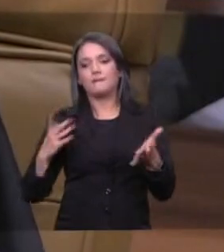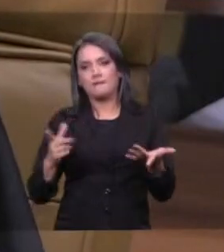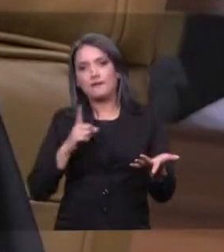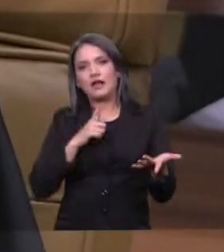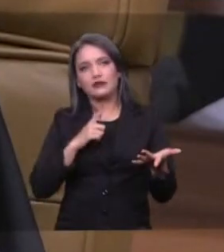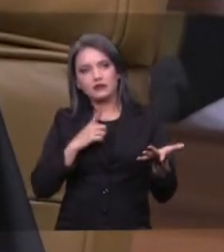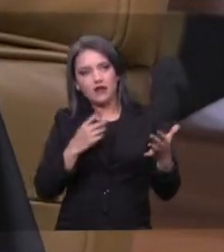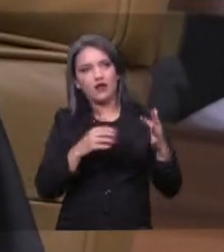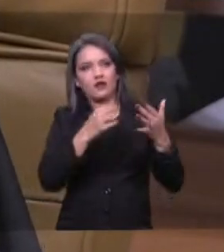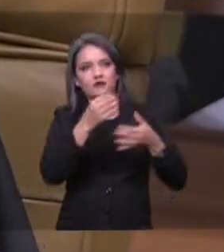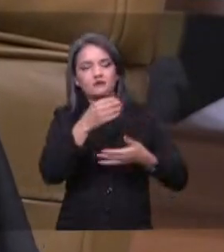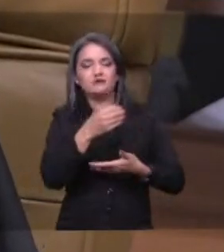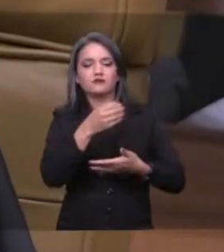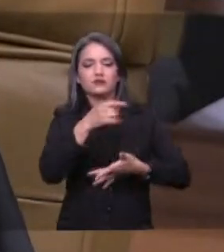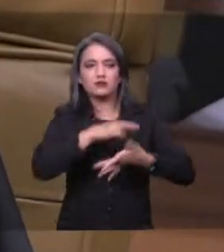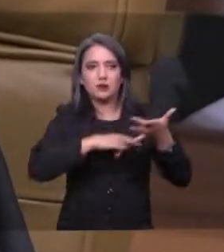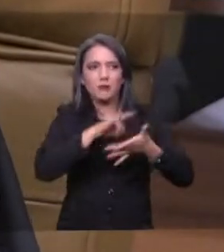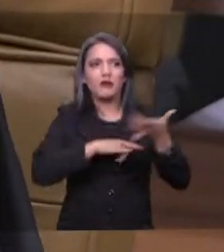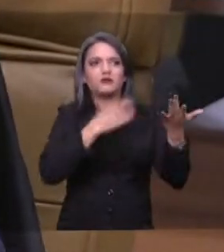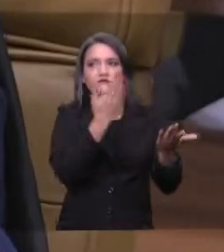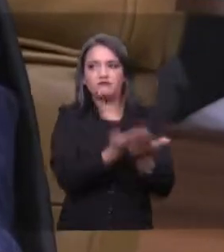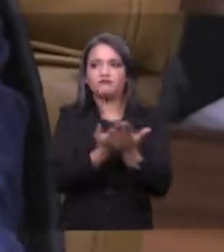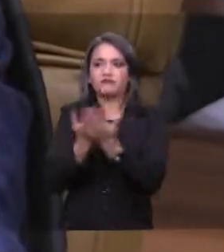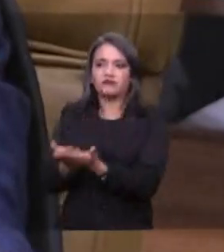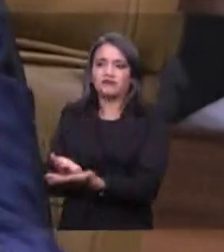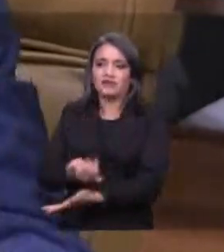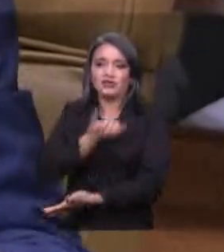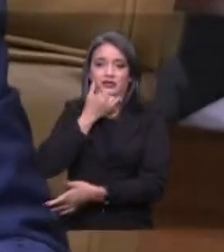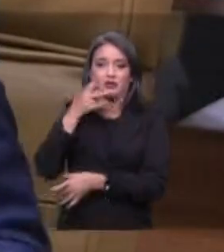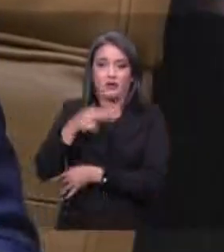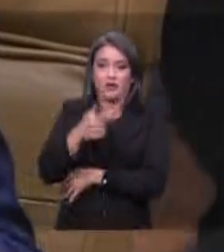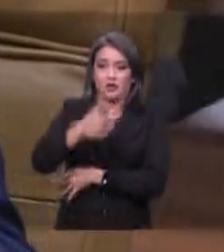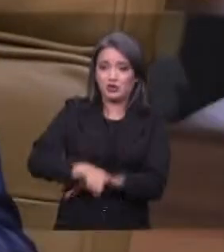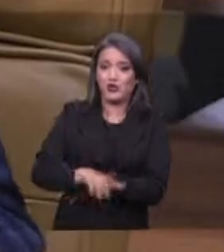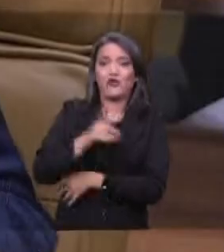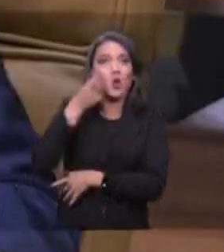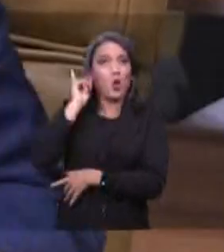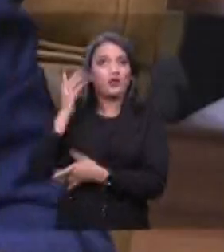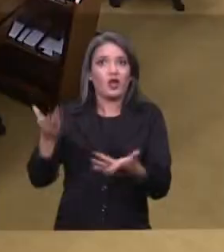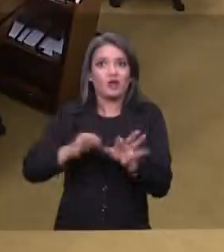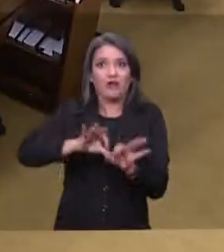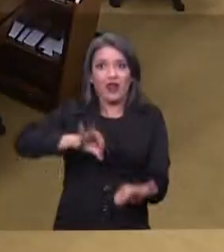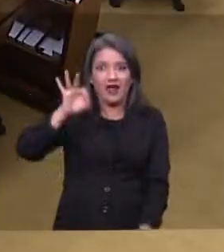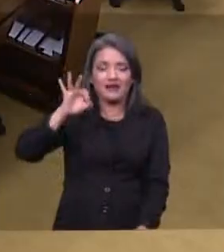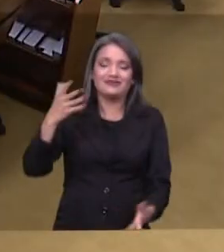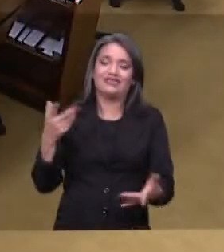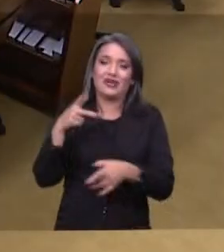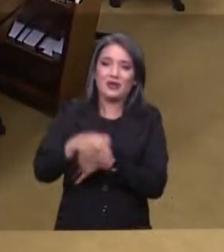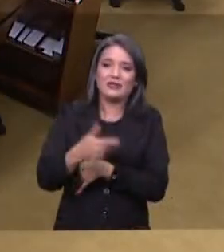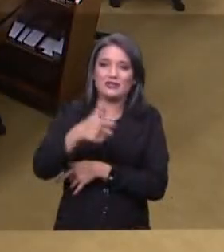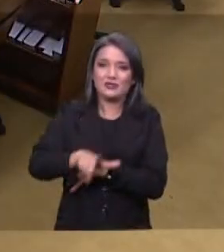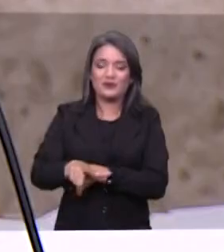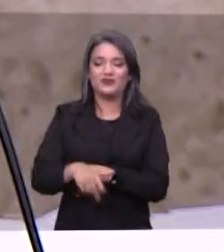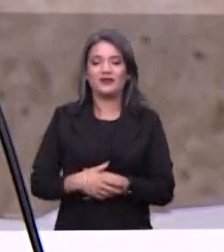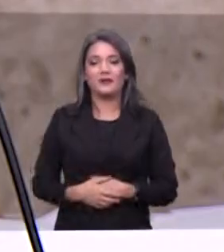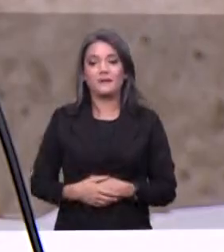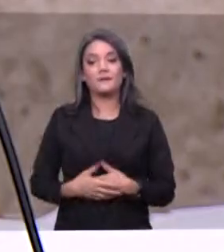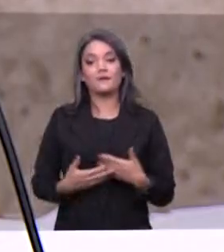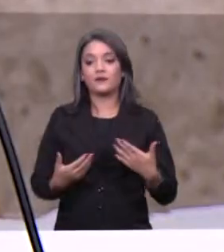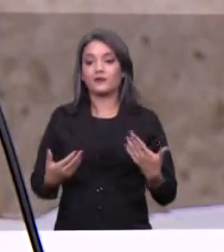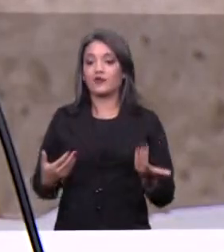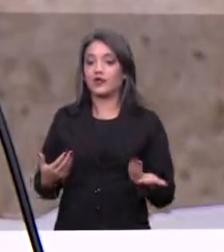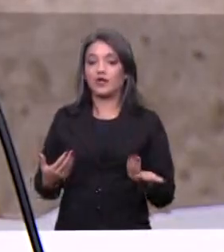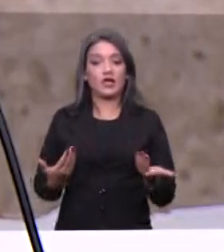devido encaminhamento. Então, desculpem interferir mais uma vez, depois de ter falado tanto ontem e hoje. Então, na verdade,